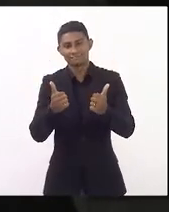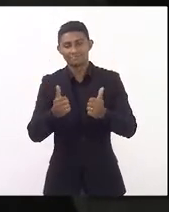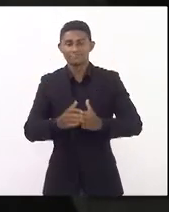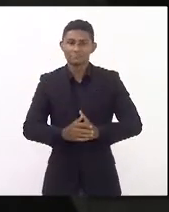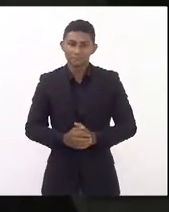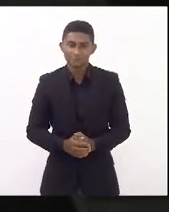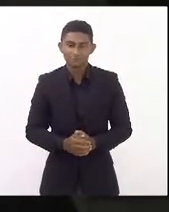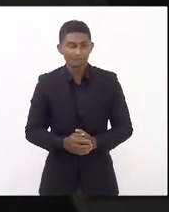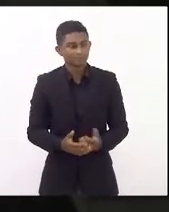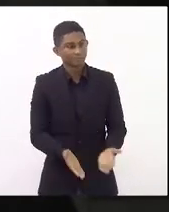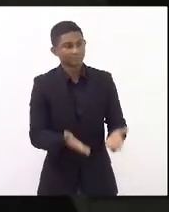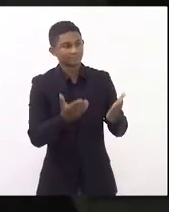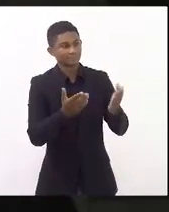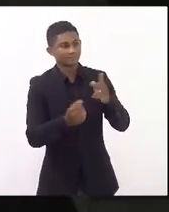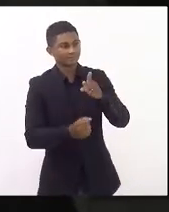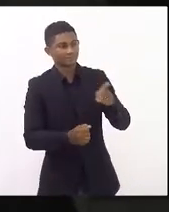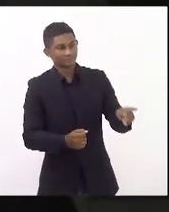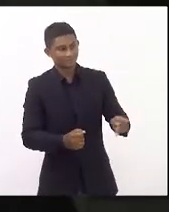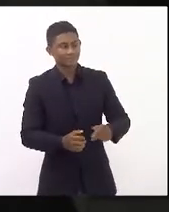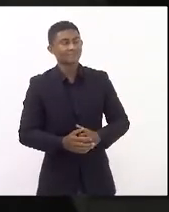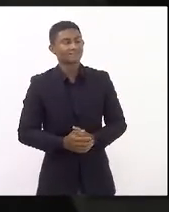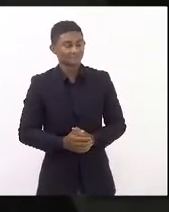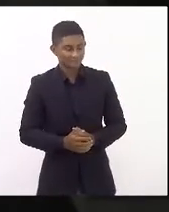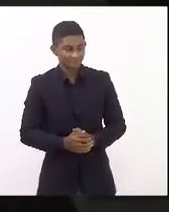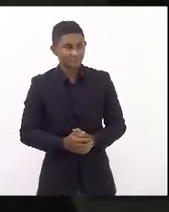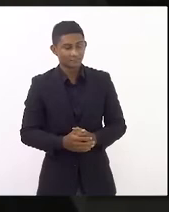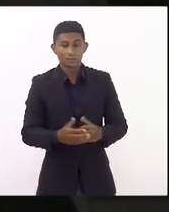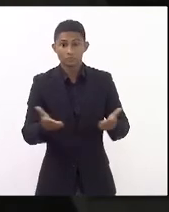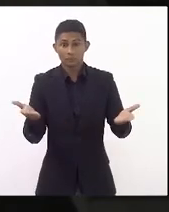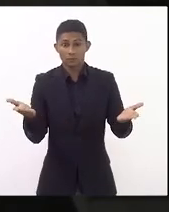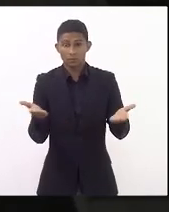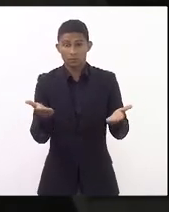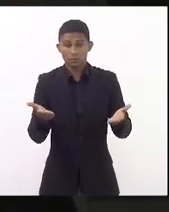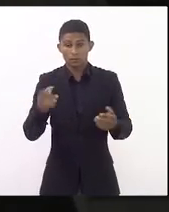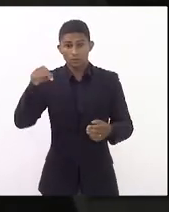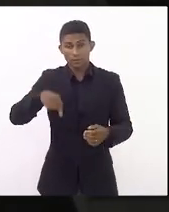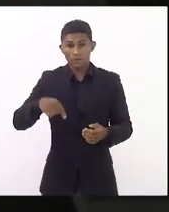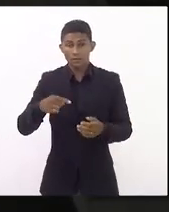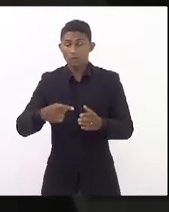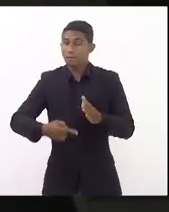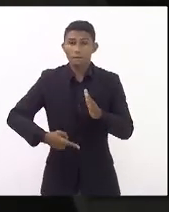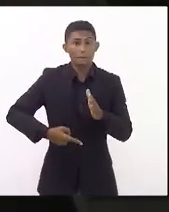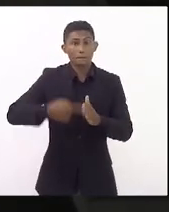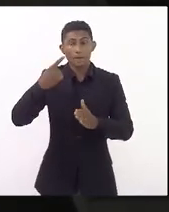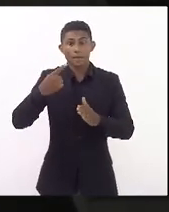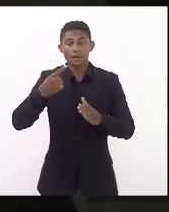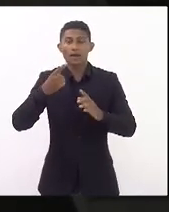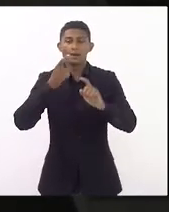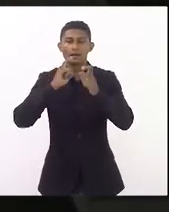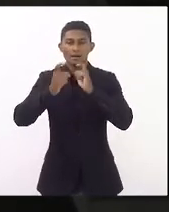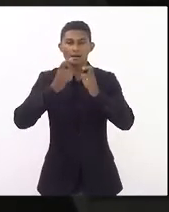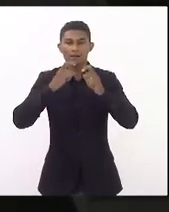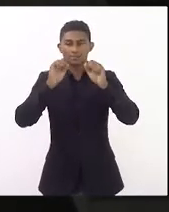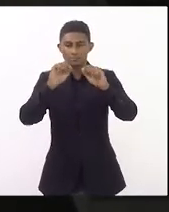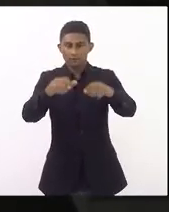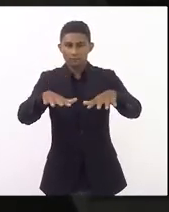Senhora presidente, hoje é a primeira sessão legislativa, primeira sessão,